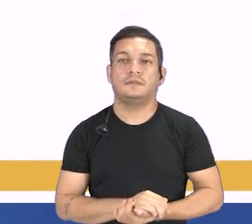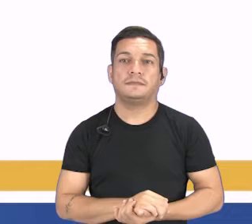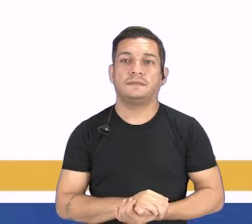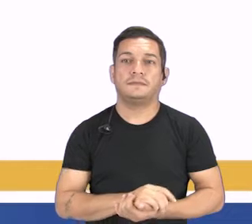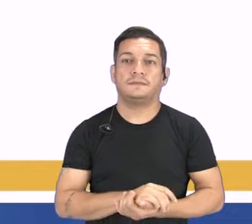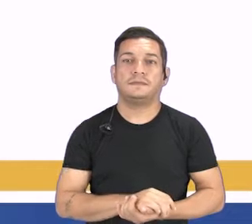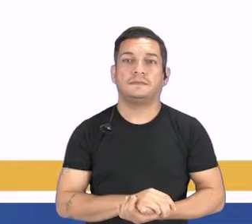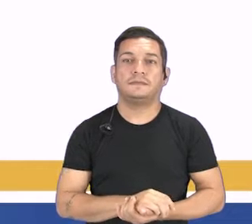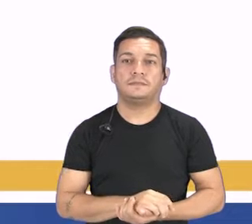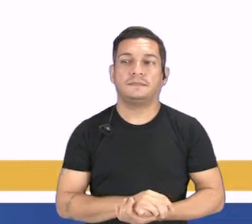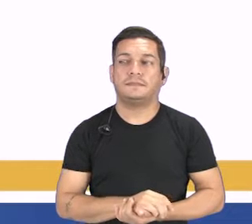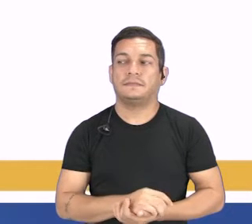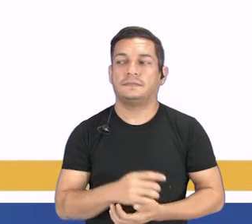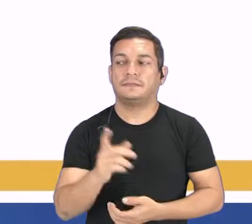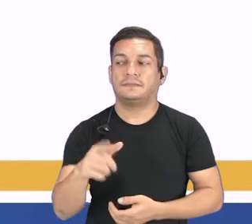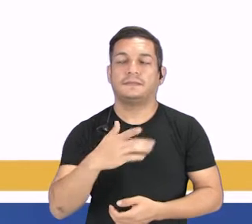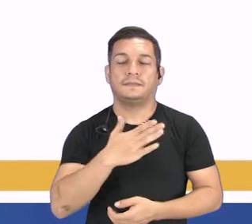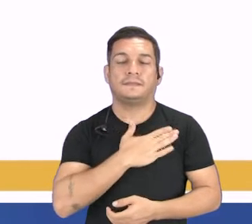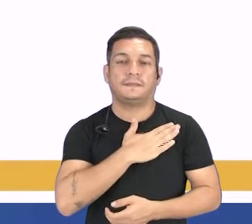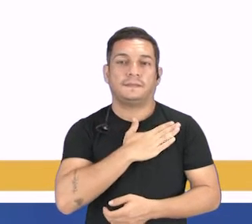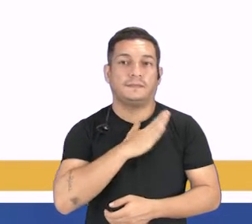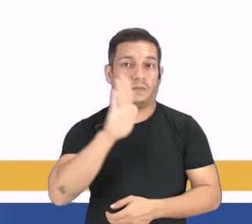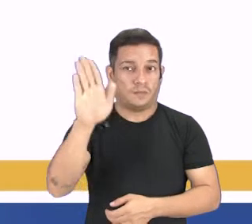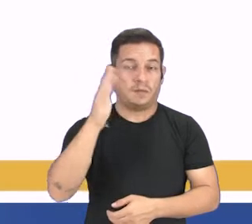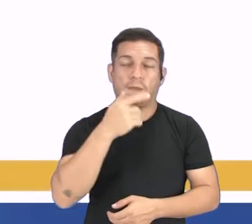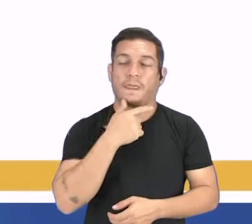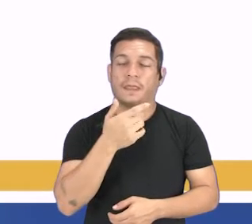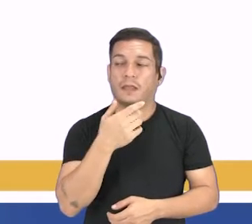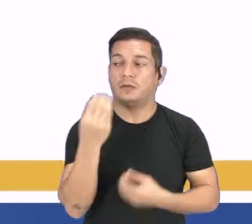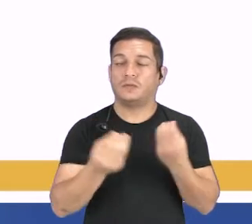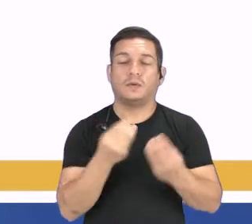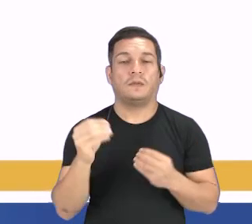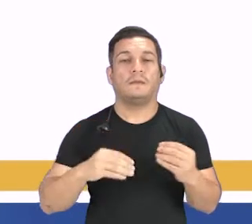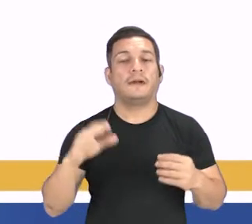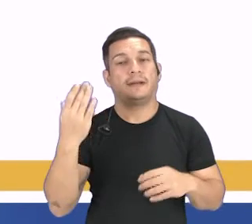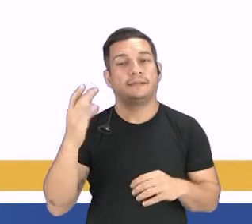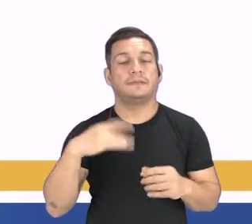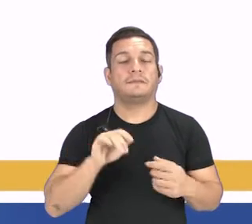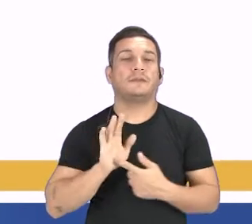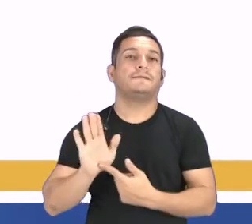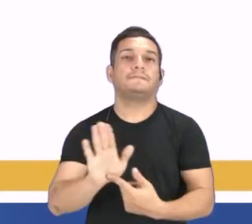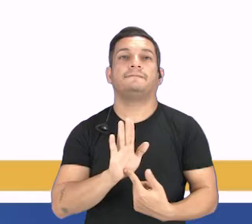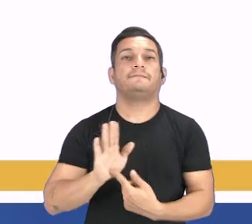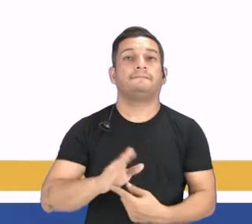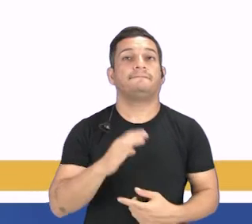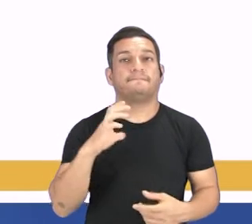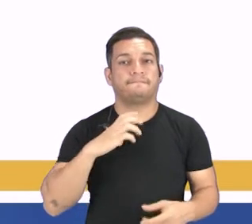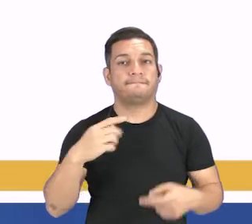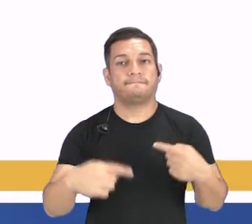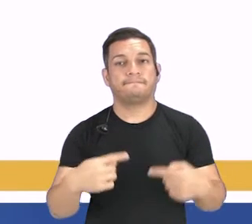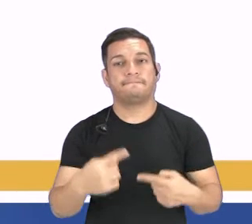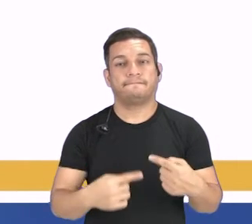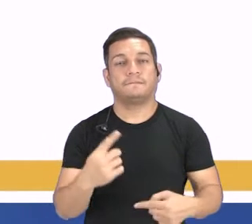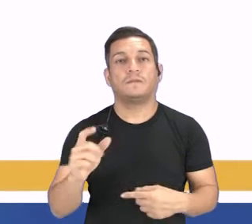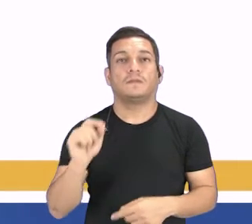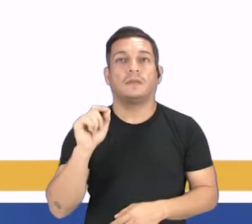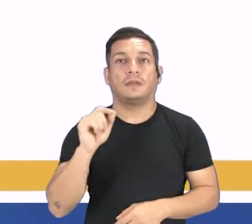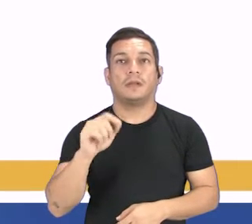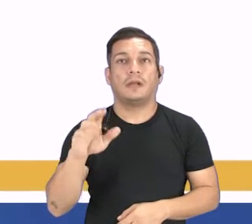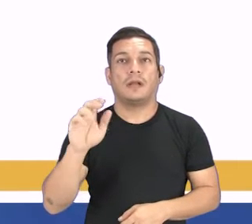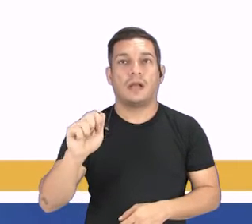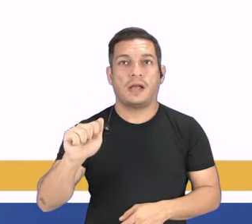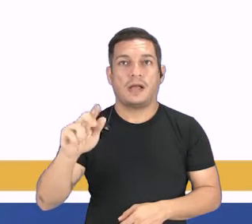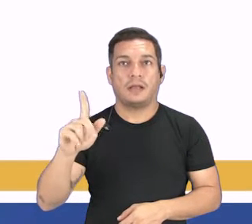que eu coloquei ali. Um exemplo de como a ciência pode ser direcionada ética ou politicamente é o caso de